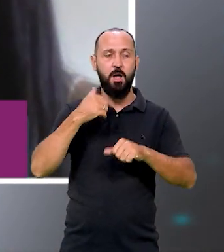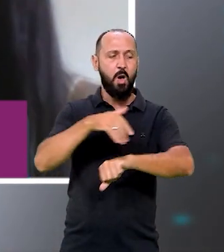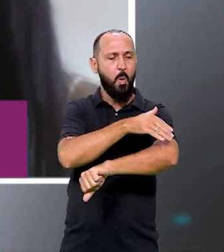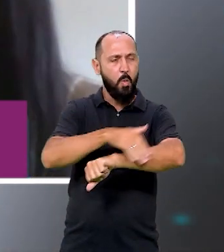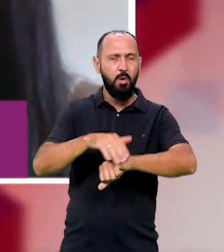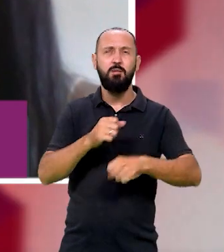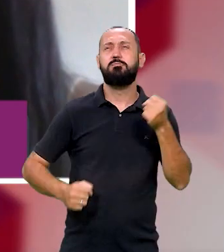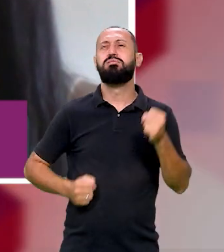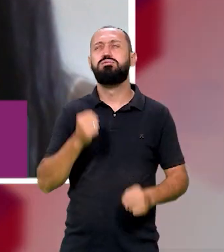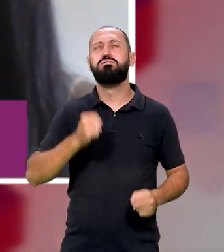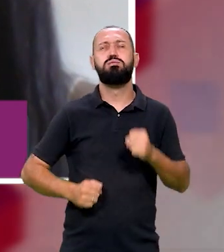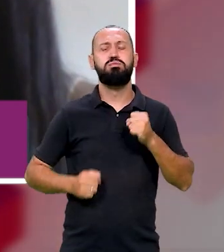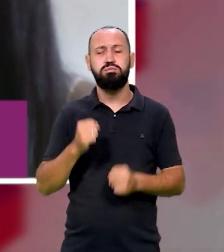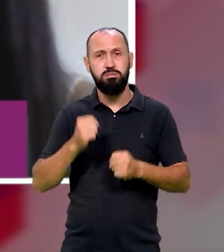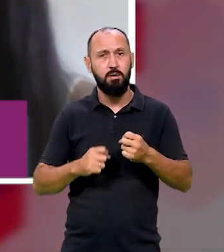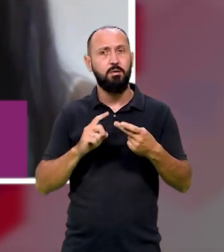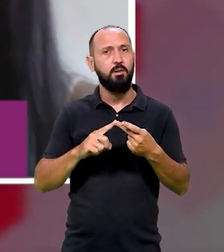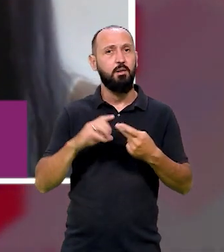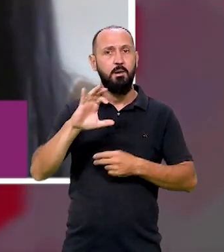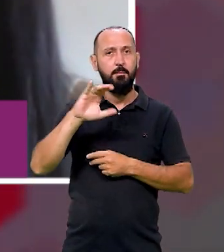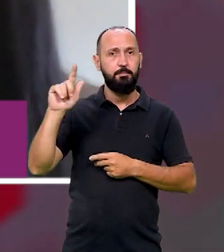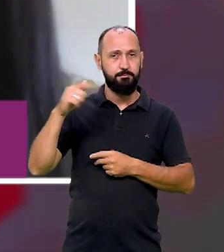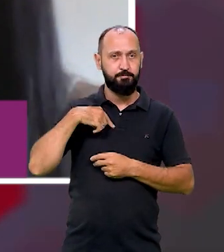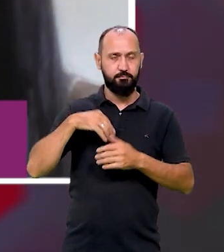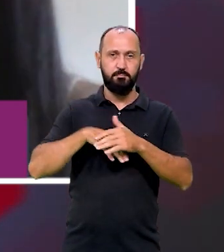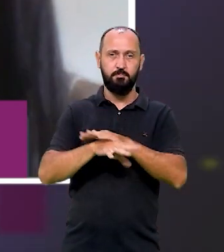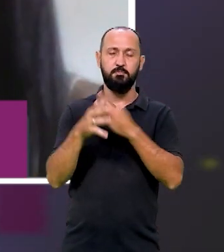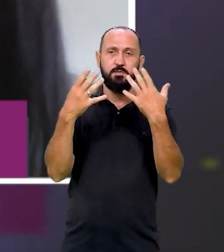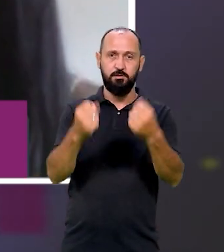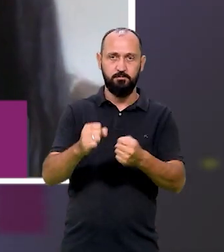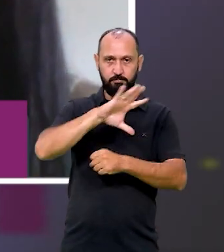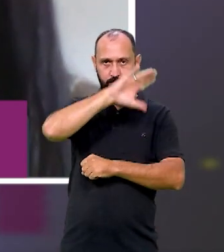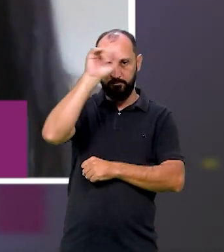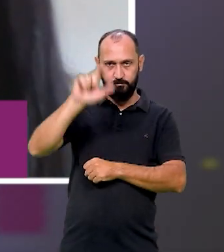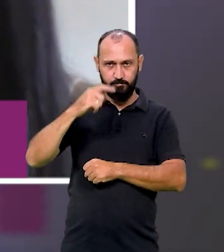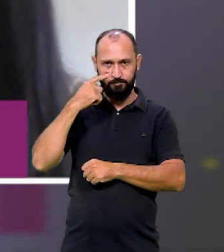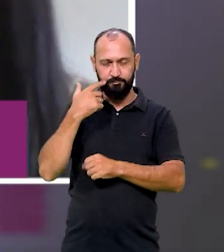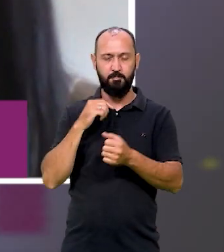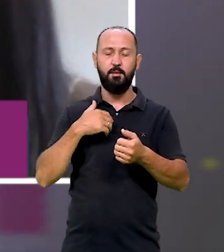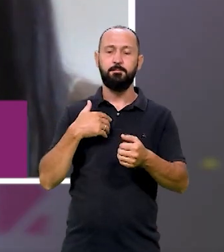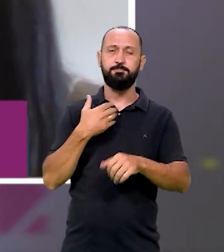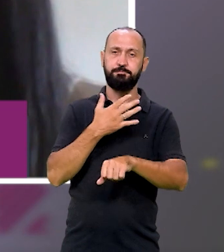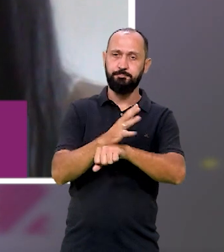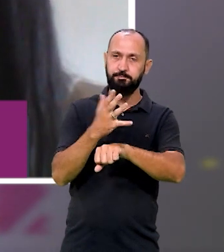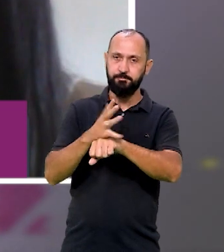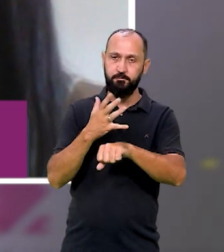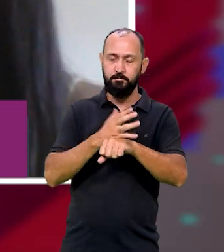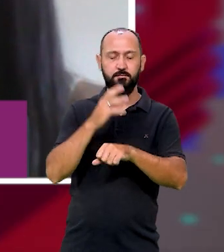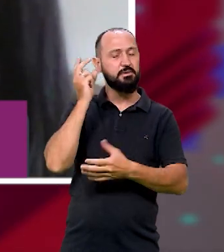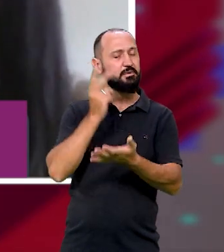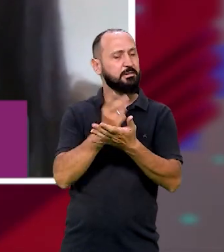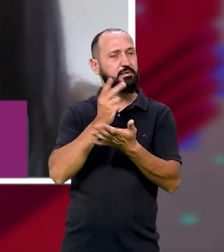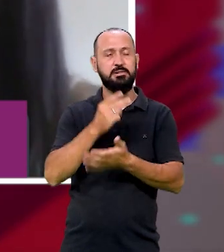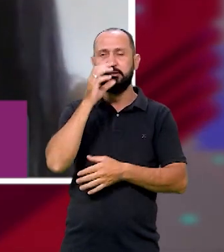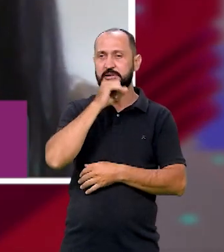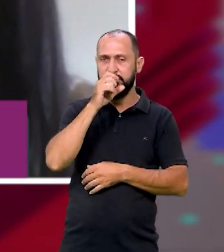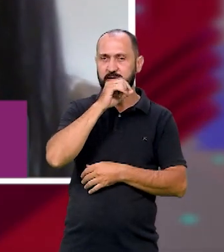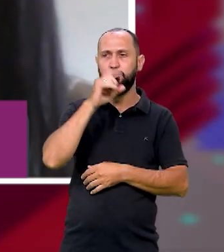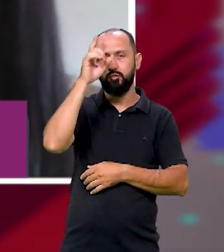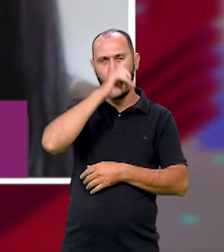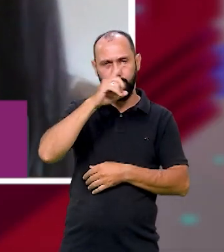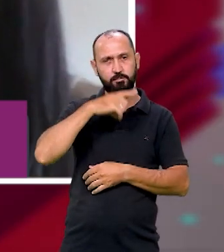temos muitas corridas de rua em Campo Grande. Em sim. Campo Grande estão muito adeptos os sul-mato-grossenses a essas provas. Todo